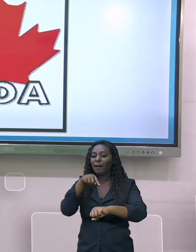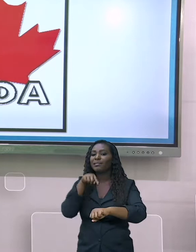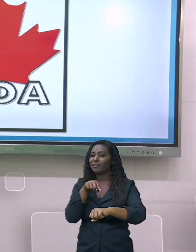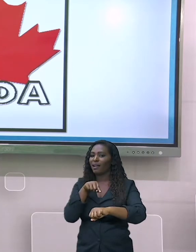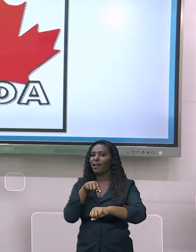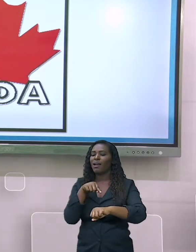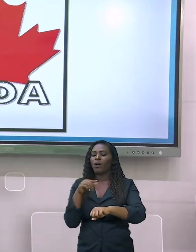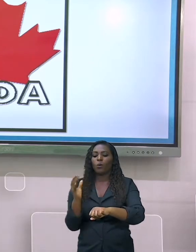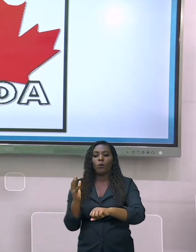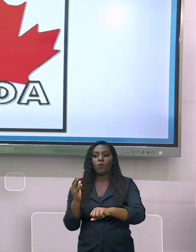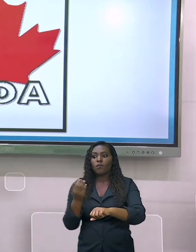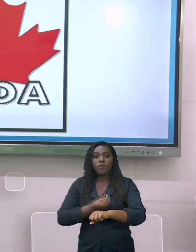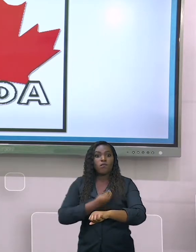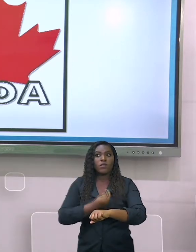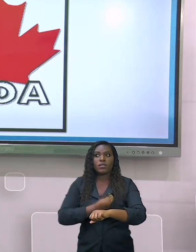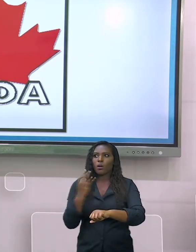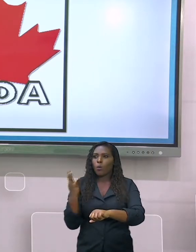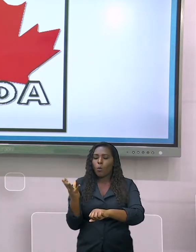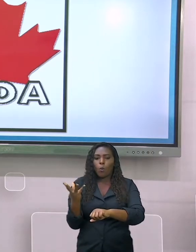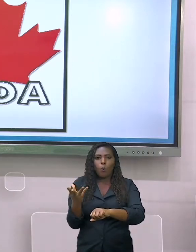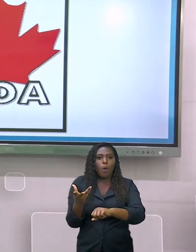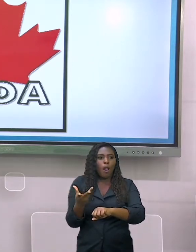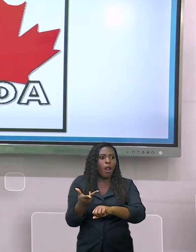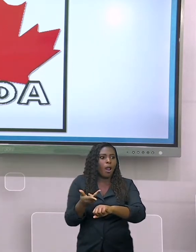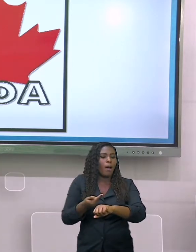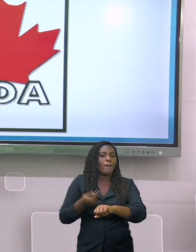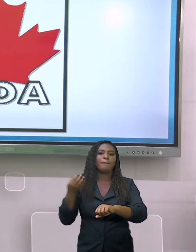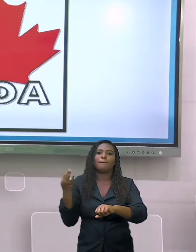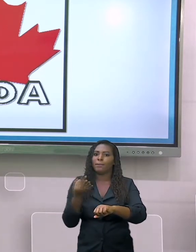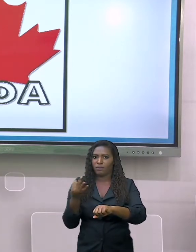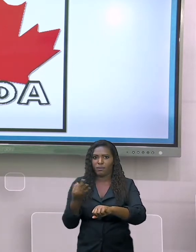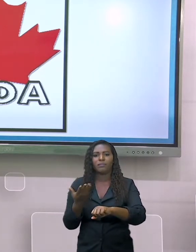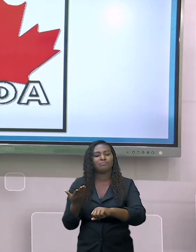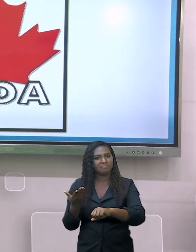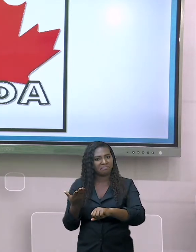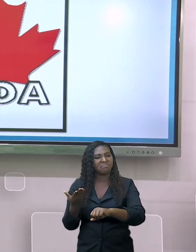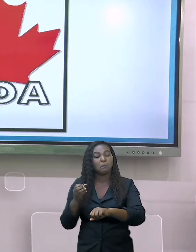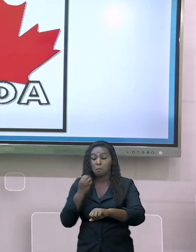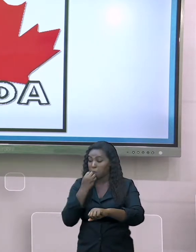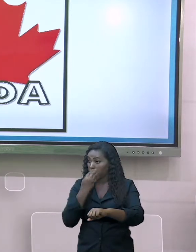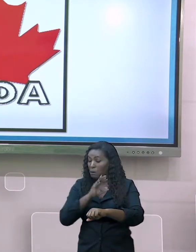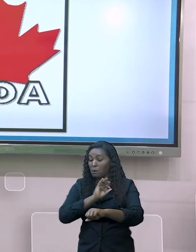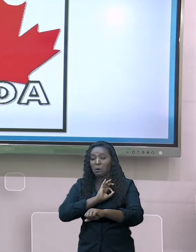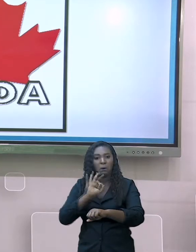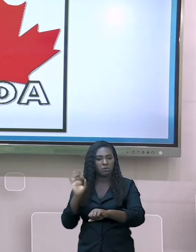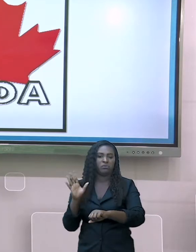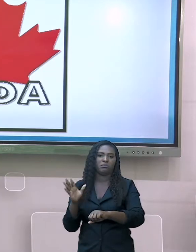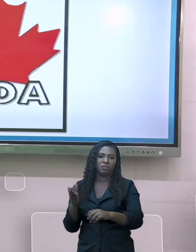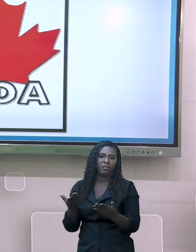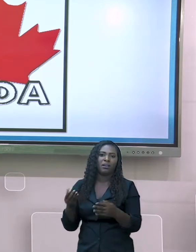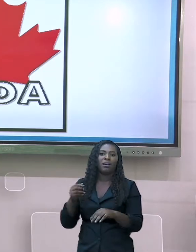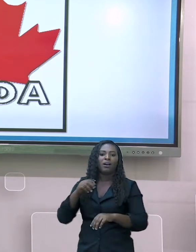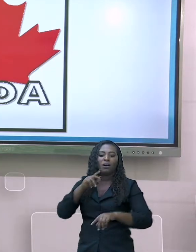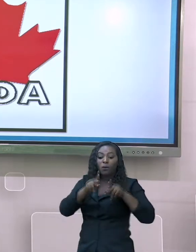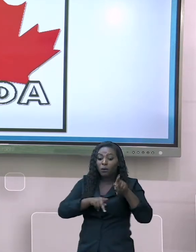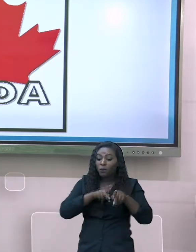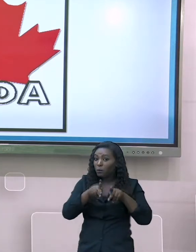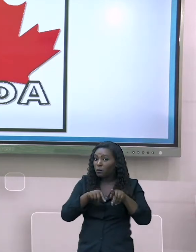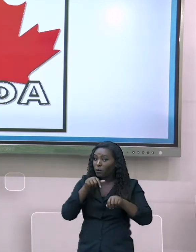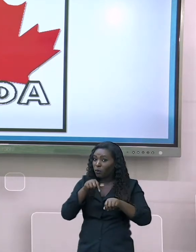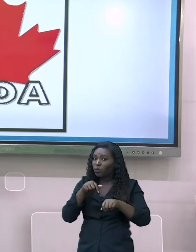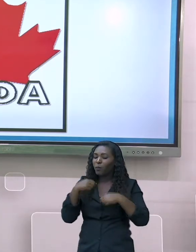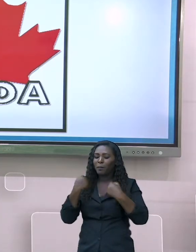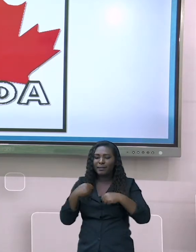ele naturalmente, ele tem que ter uma autoestima muito grande, porque essa bandeira,